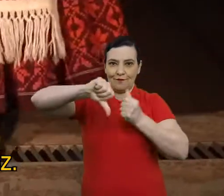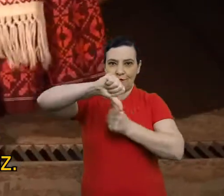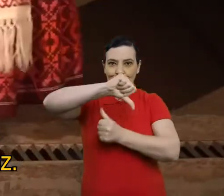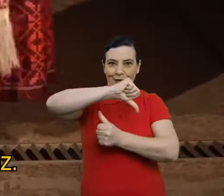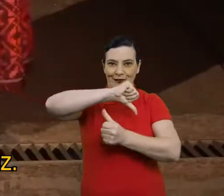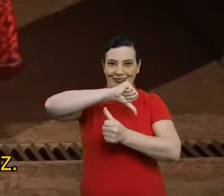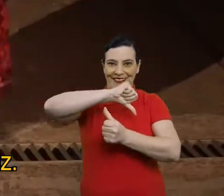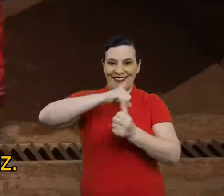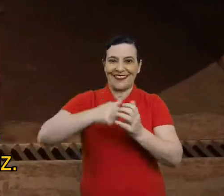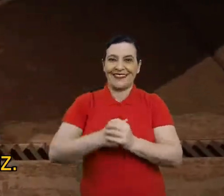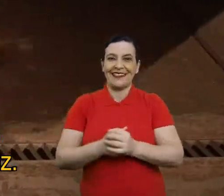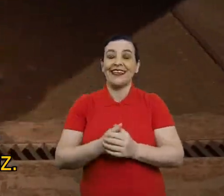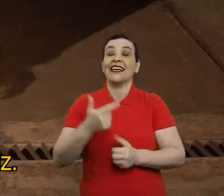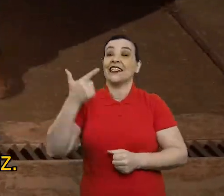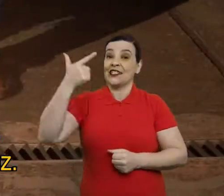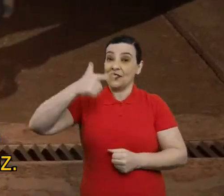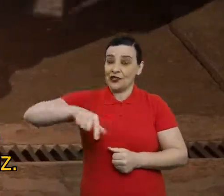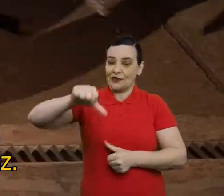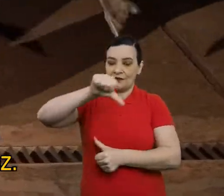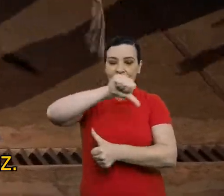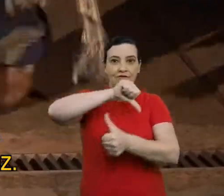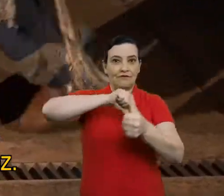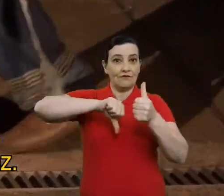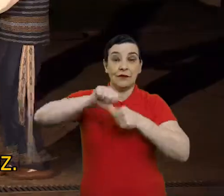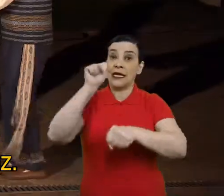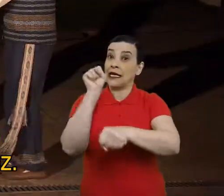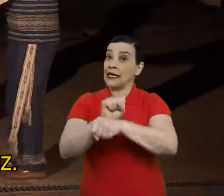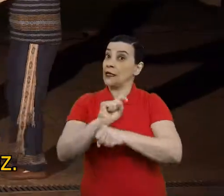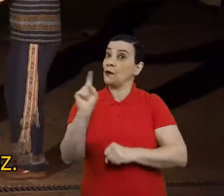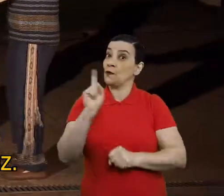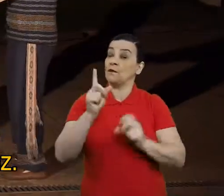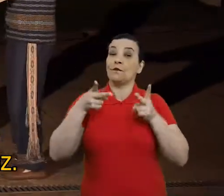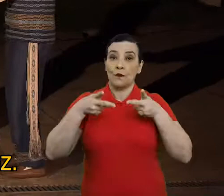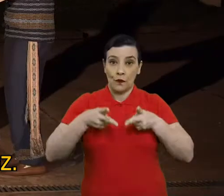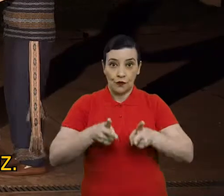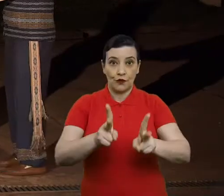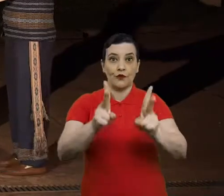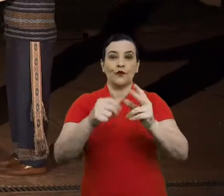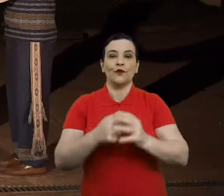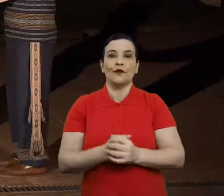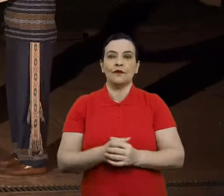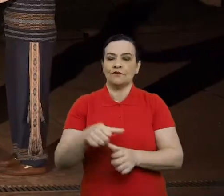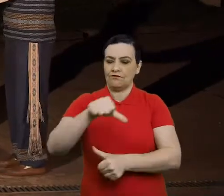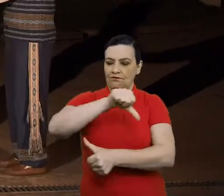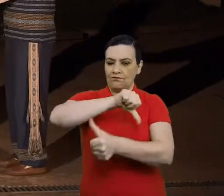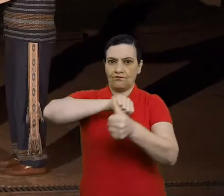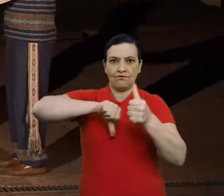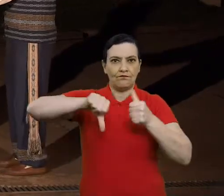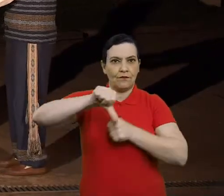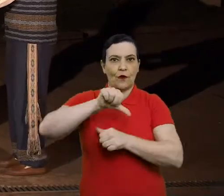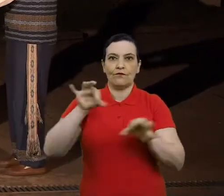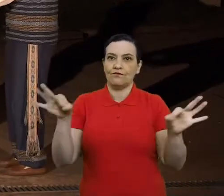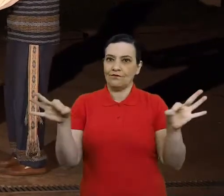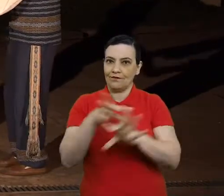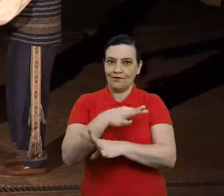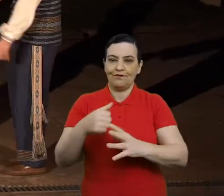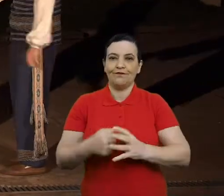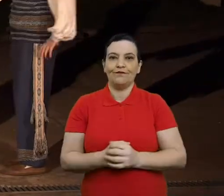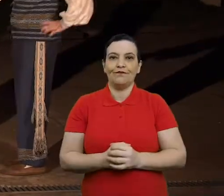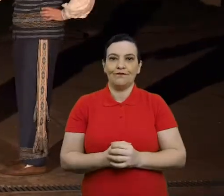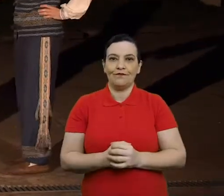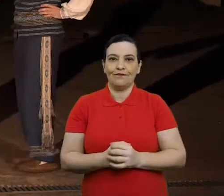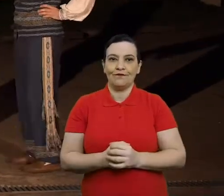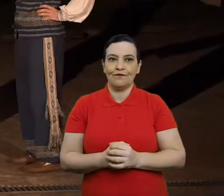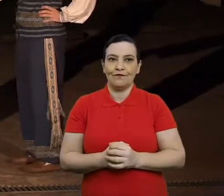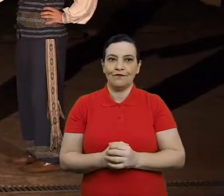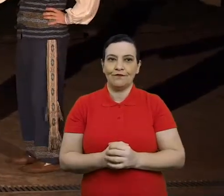giram troca, 360 graus troca de mãos de novo, dadas. Sem parar igual a gente fez outra vez. Então é uma troca completa, certo? Então